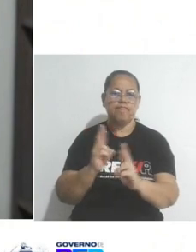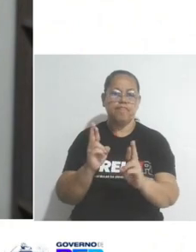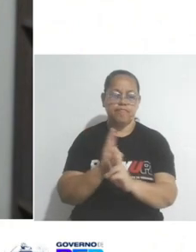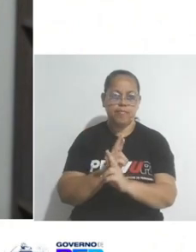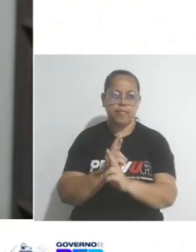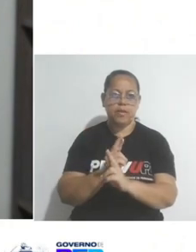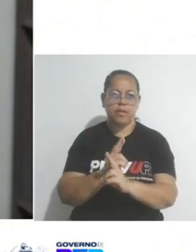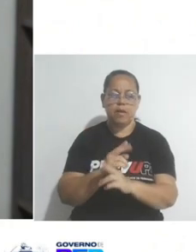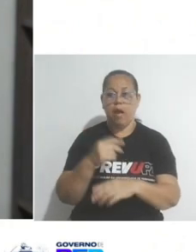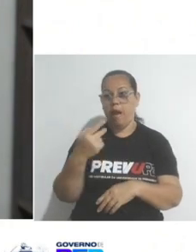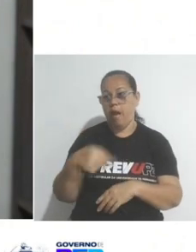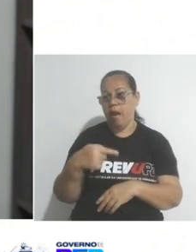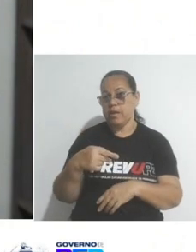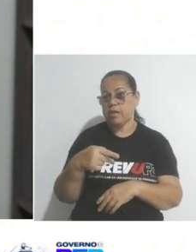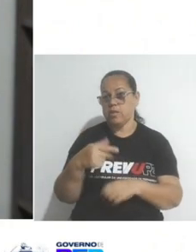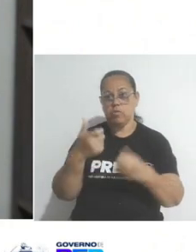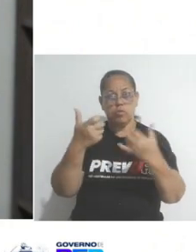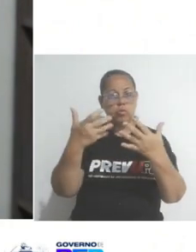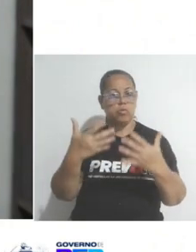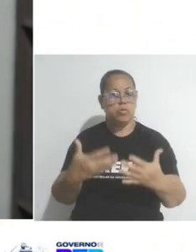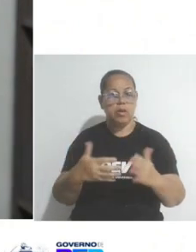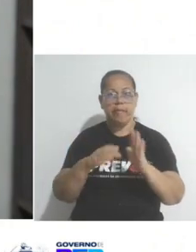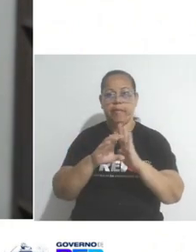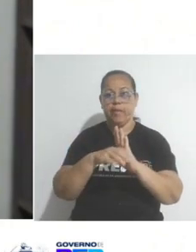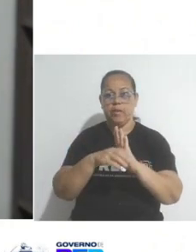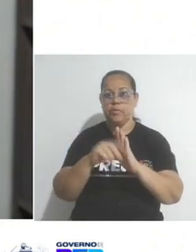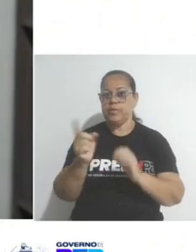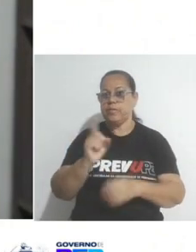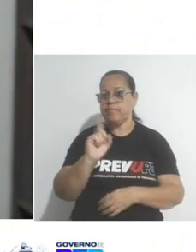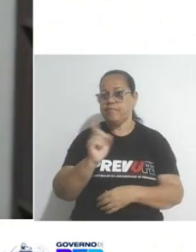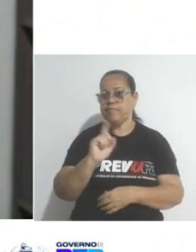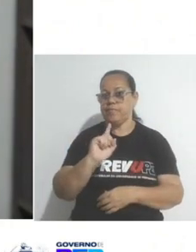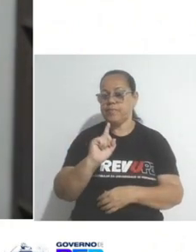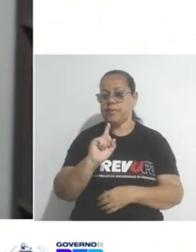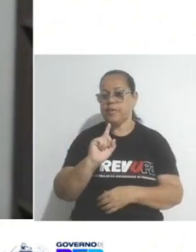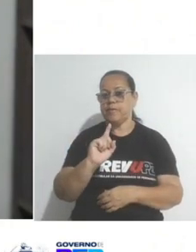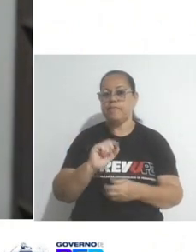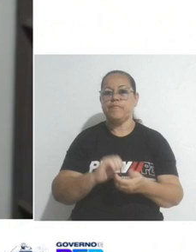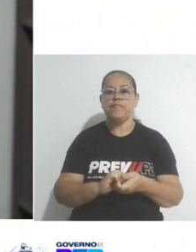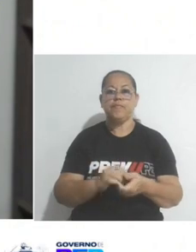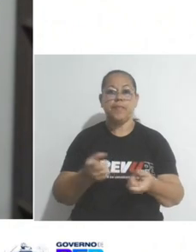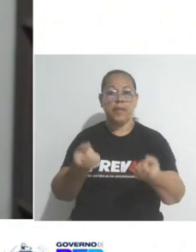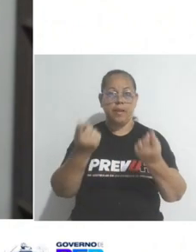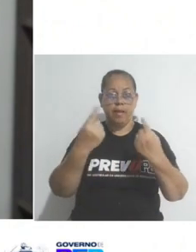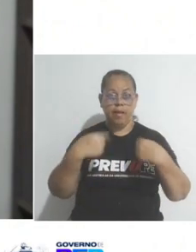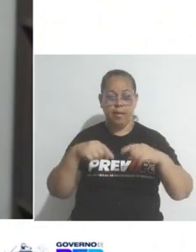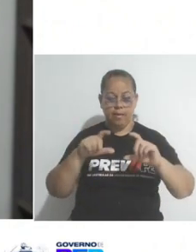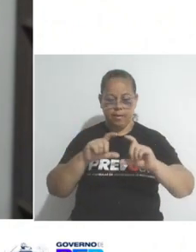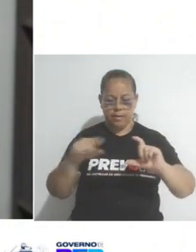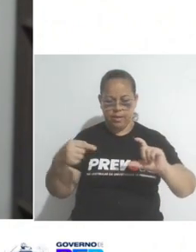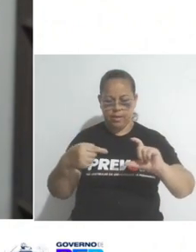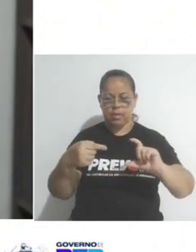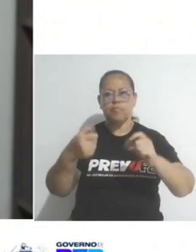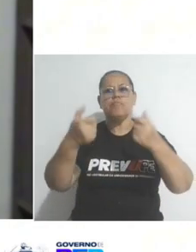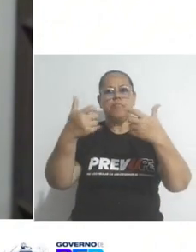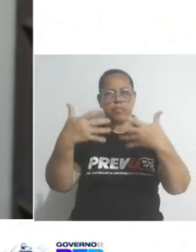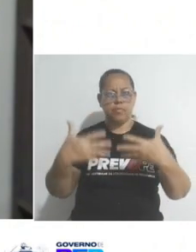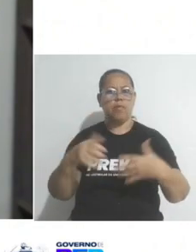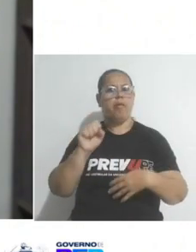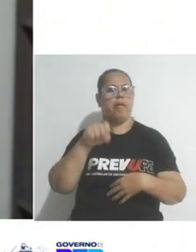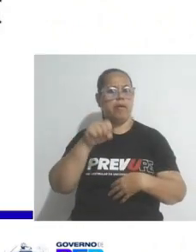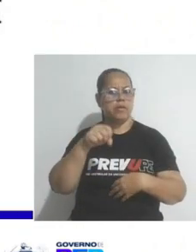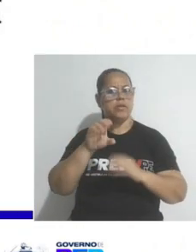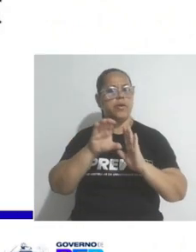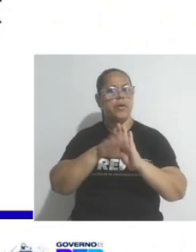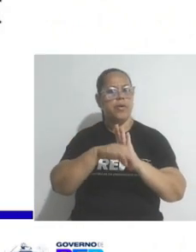aqui não estamos cuidando desse conceito Na segunda parte a gente vai definir especificamente o conceito